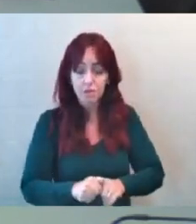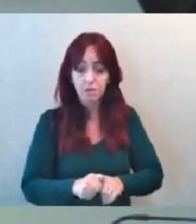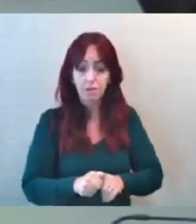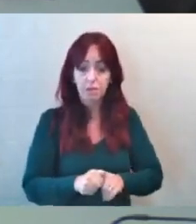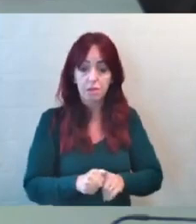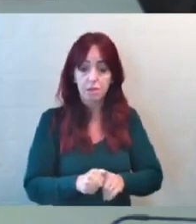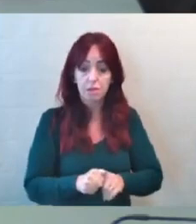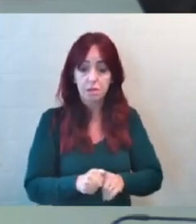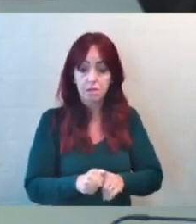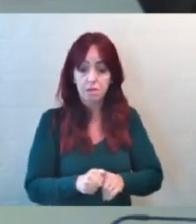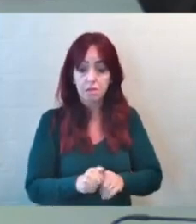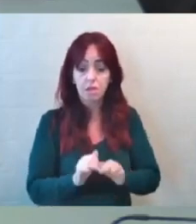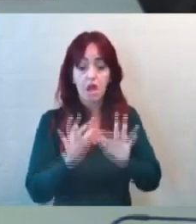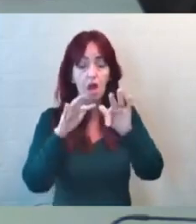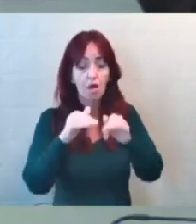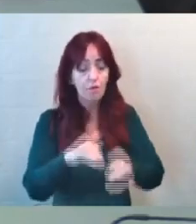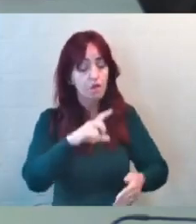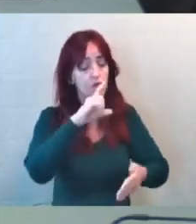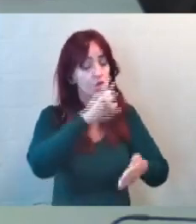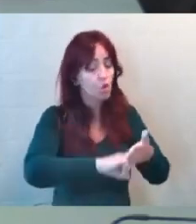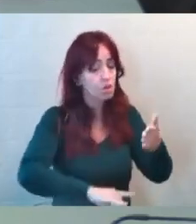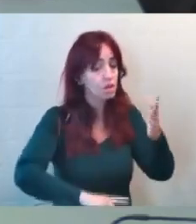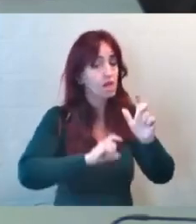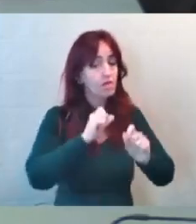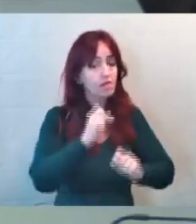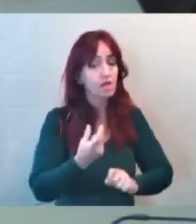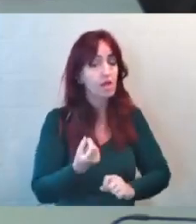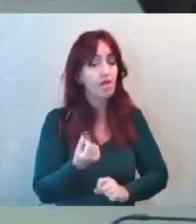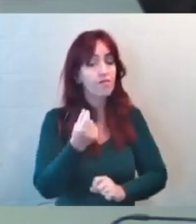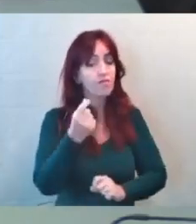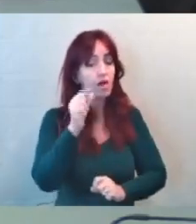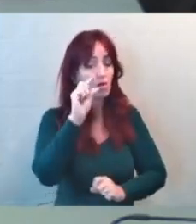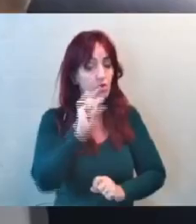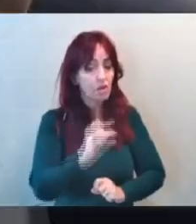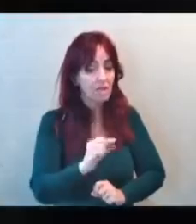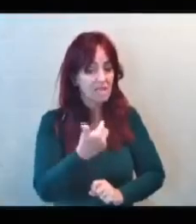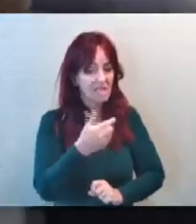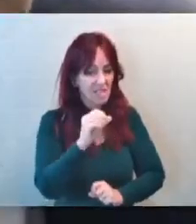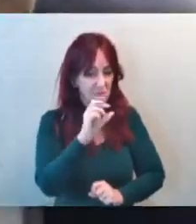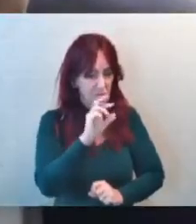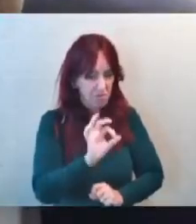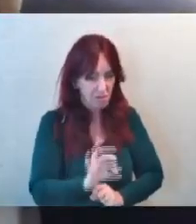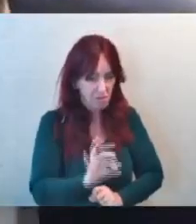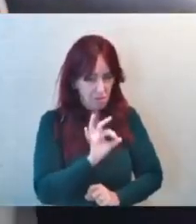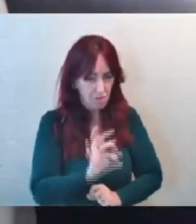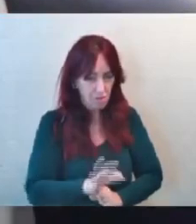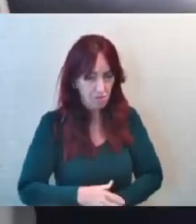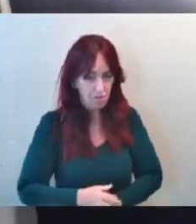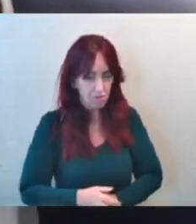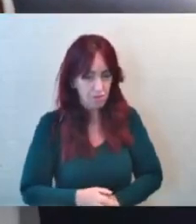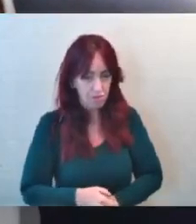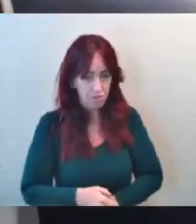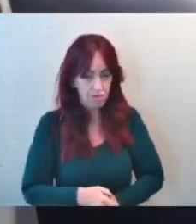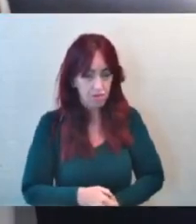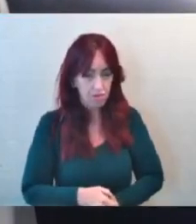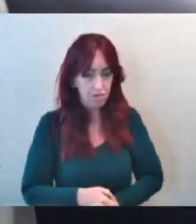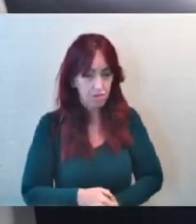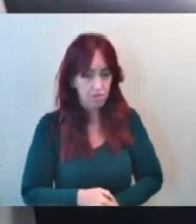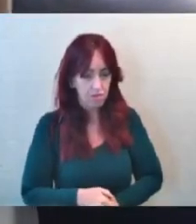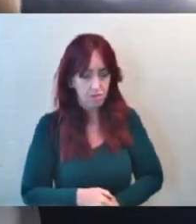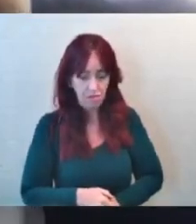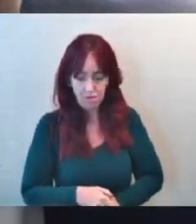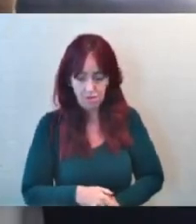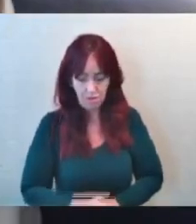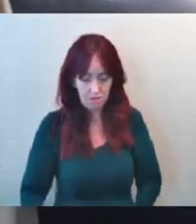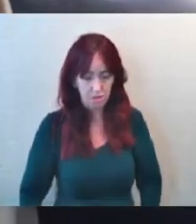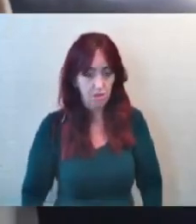eles, ao final desse contrato, eles vão sair com um valor residual de 10%? Não faz sentido. Nós